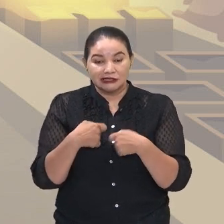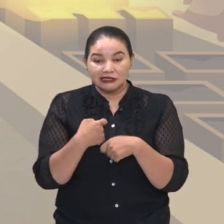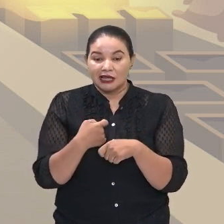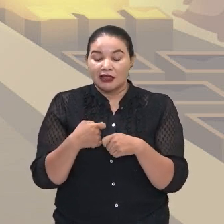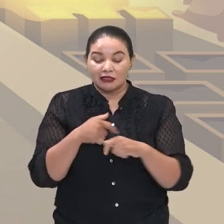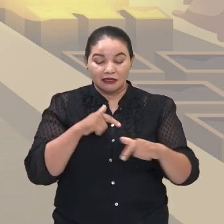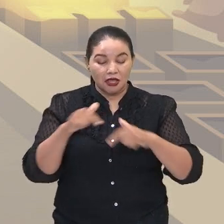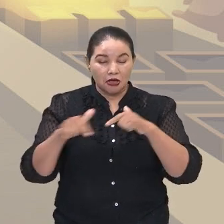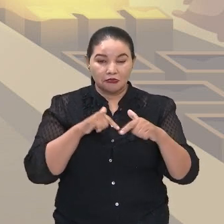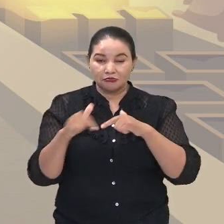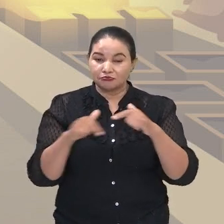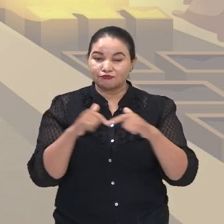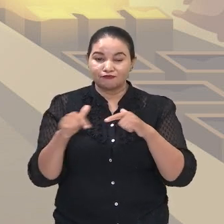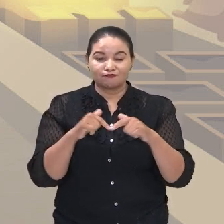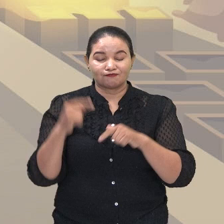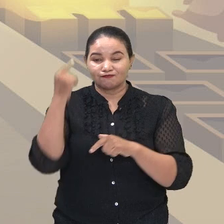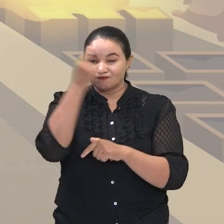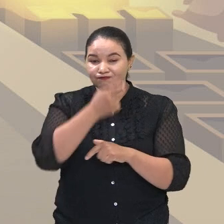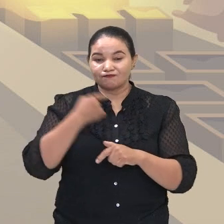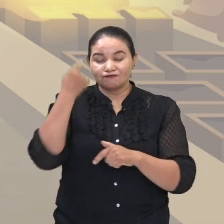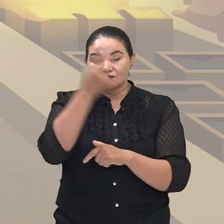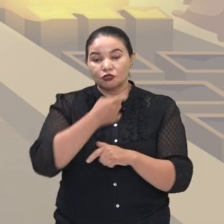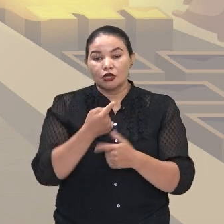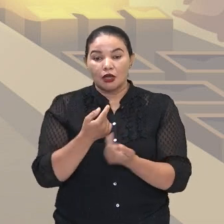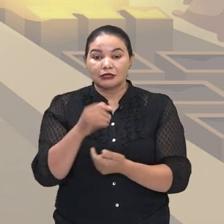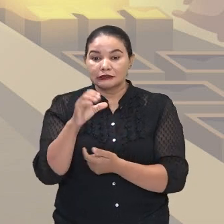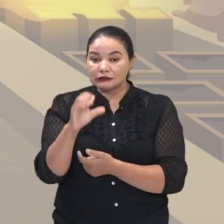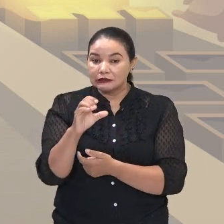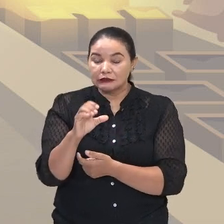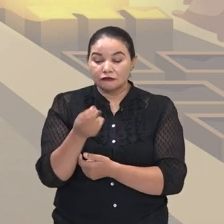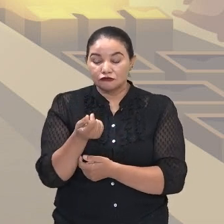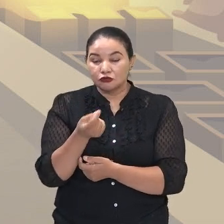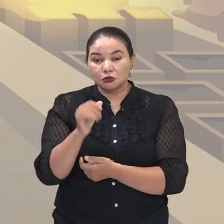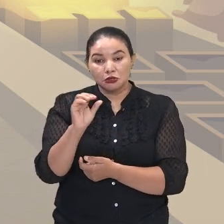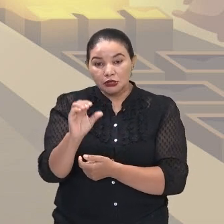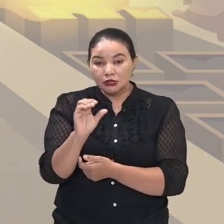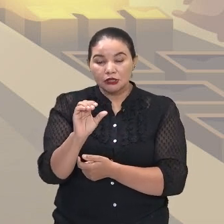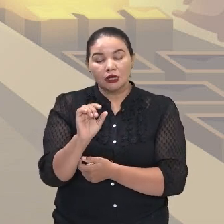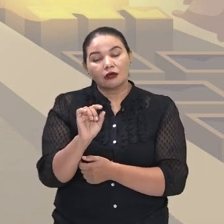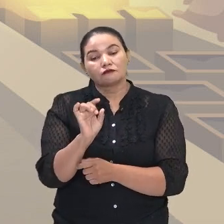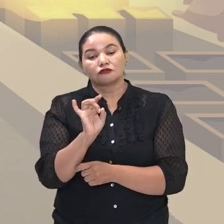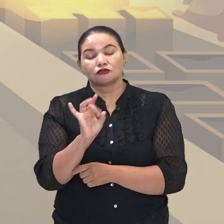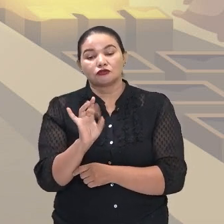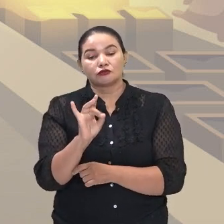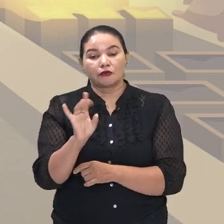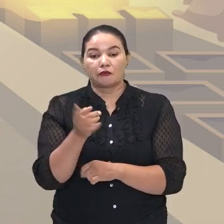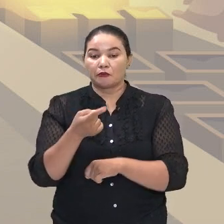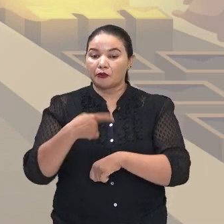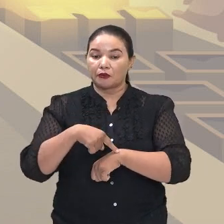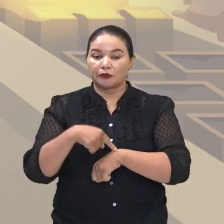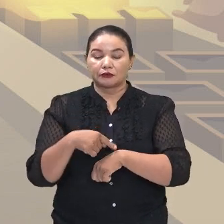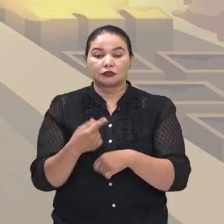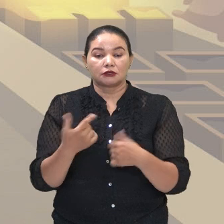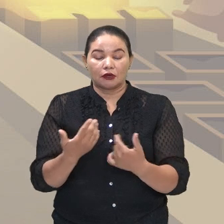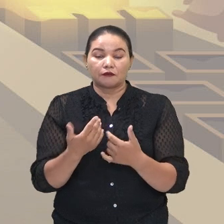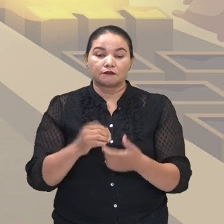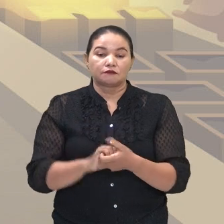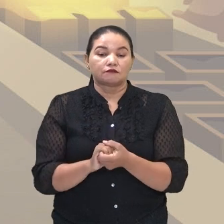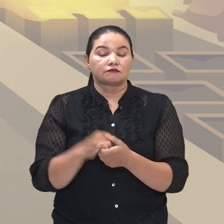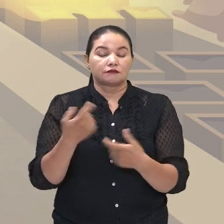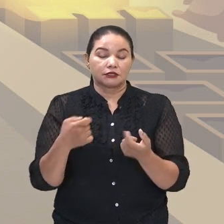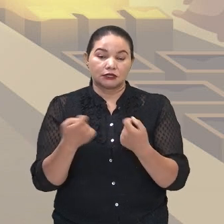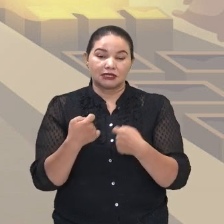que eles recebiam centavos por horas. Então, trabalhavam em uma escala de trabalho bastante extenuante